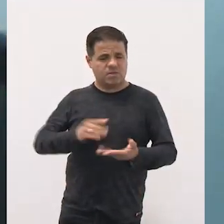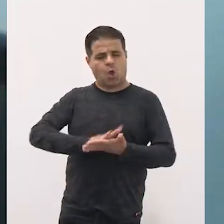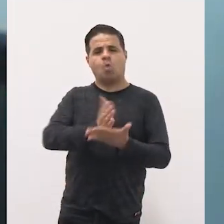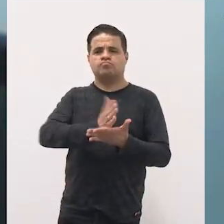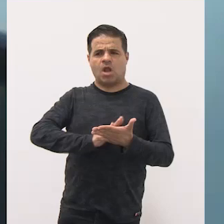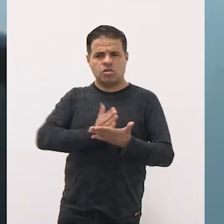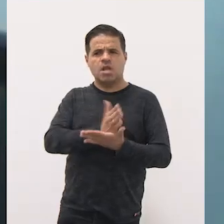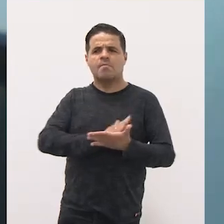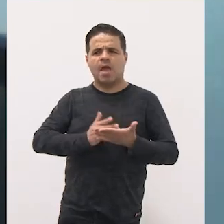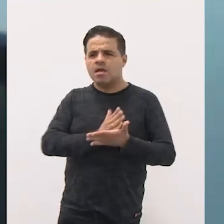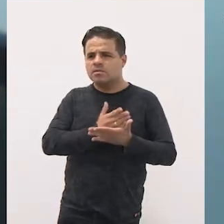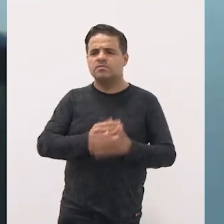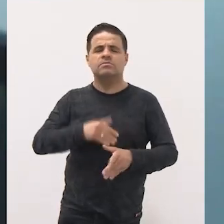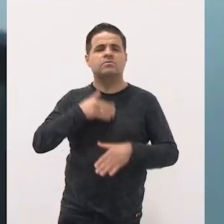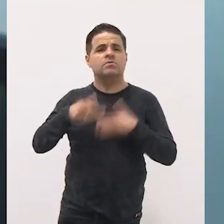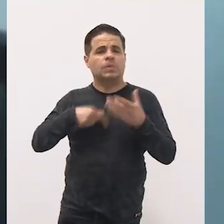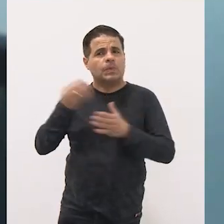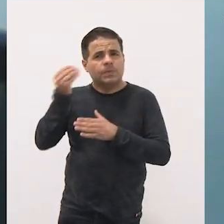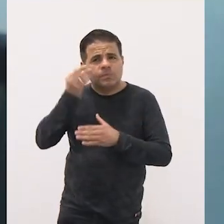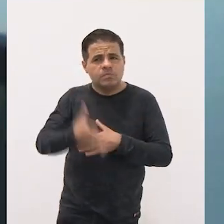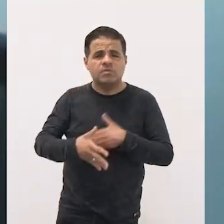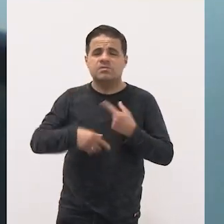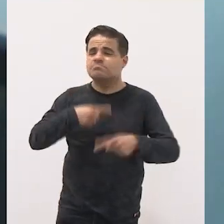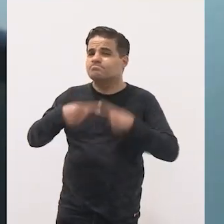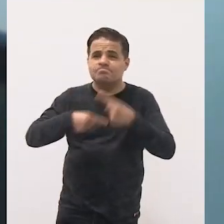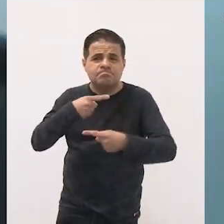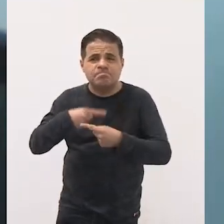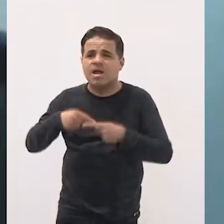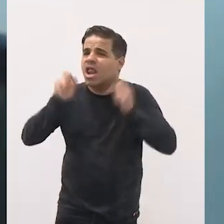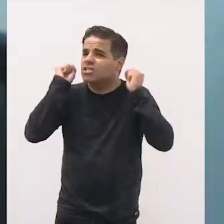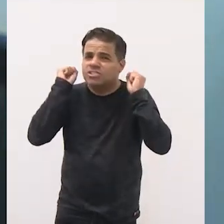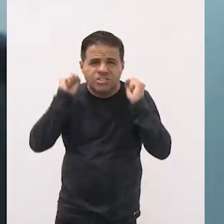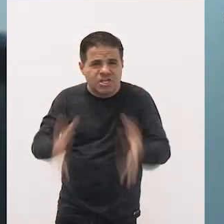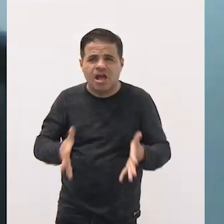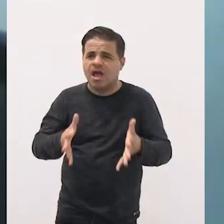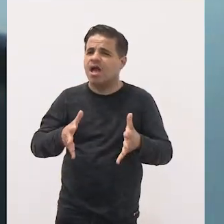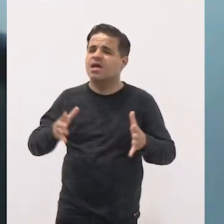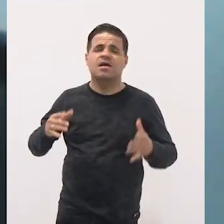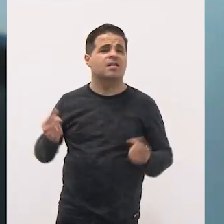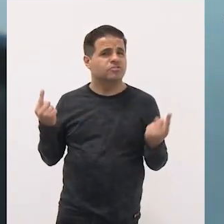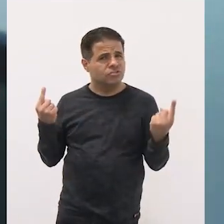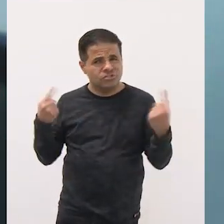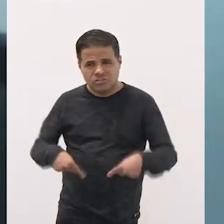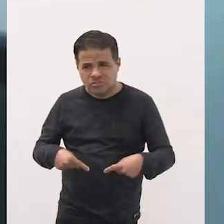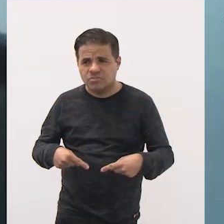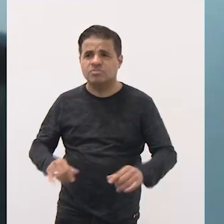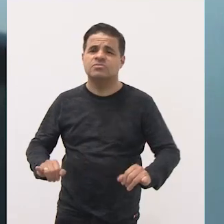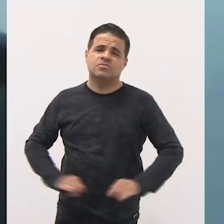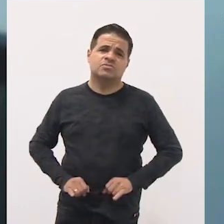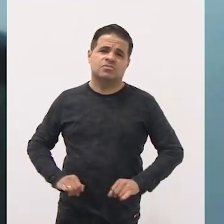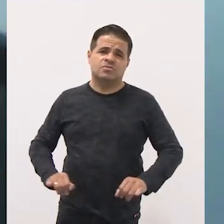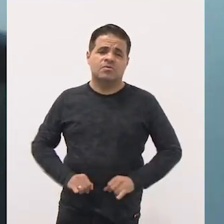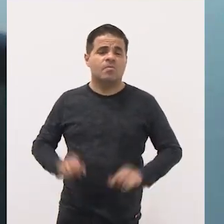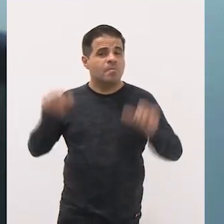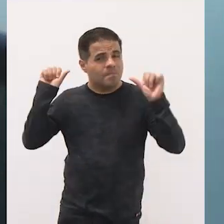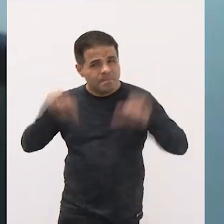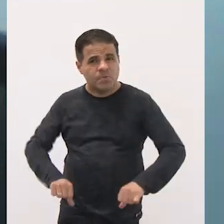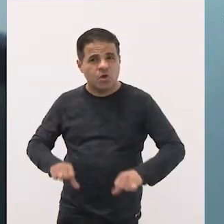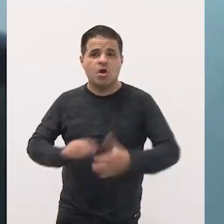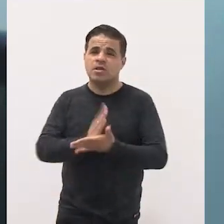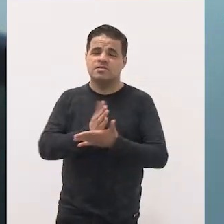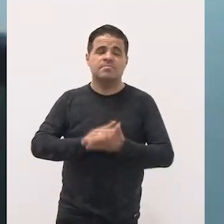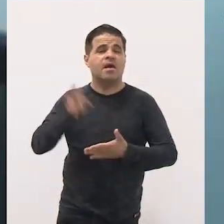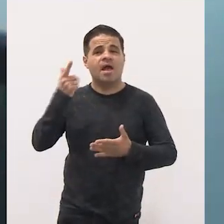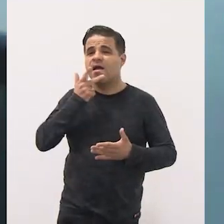O discutir não vai trazer constrangimento para ela, porque ela já passa o constrangimento. O pior constrangimento é a